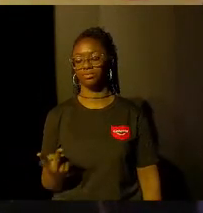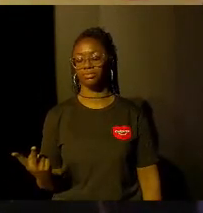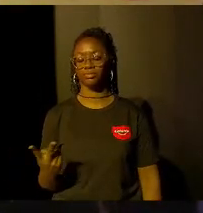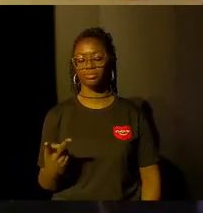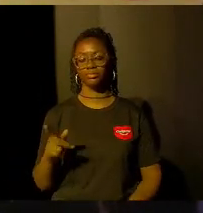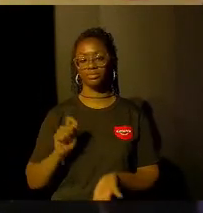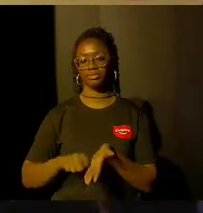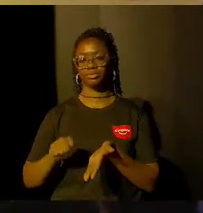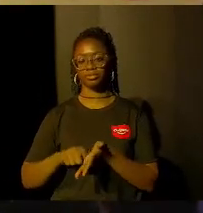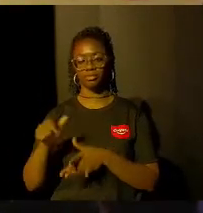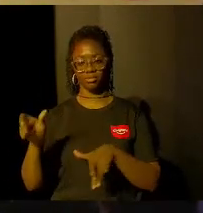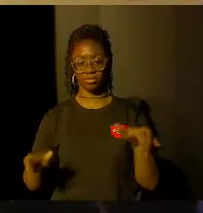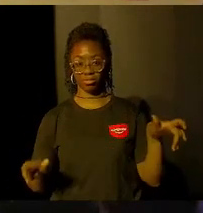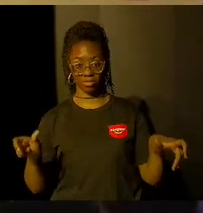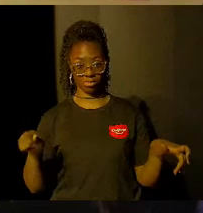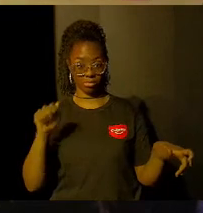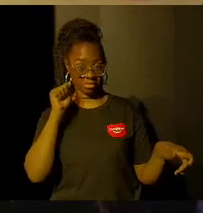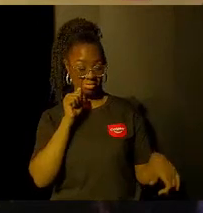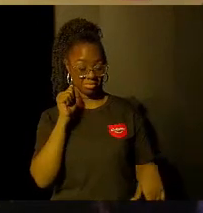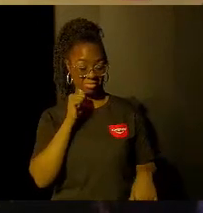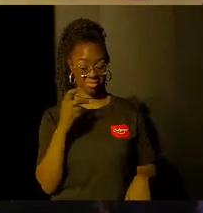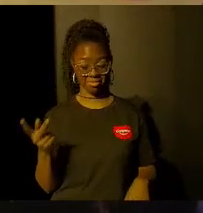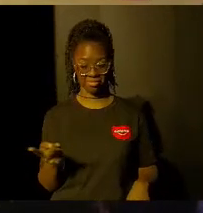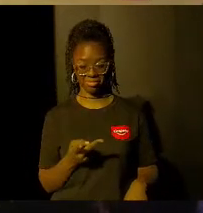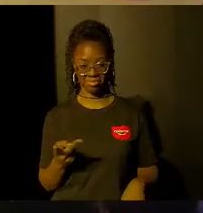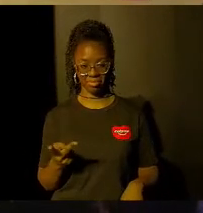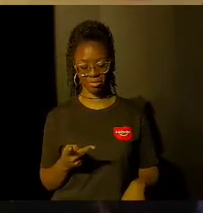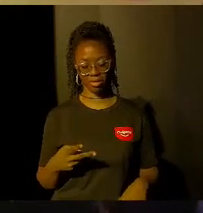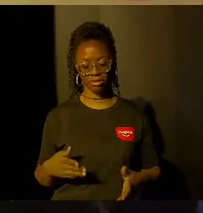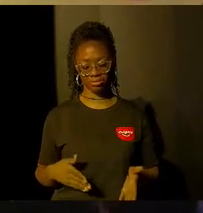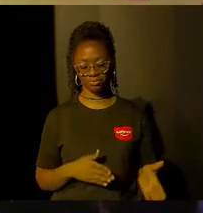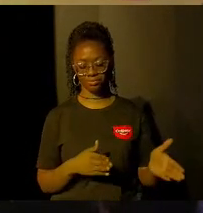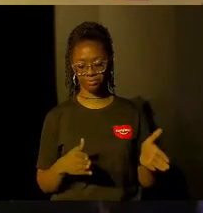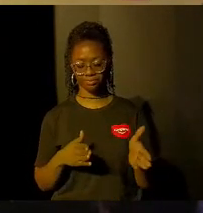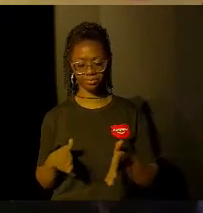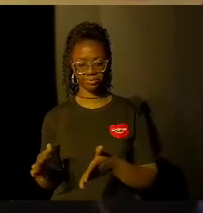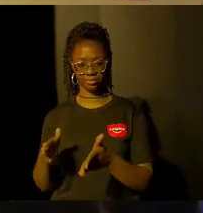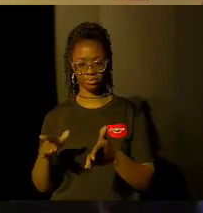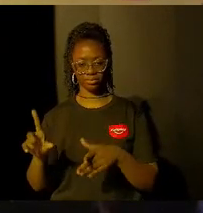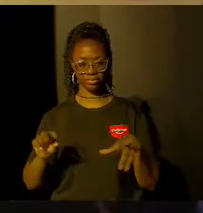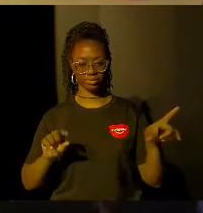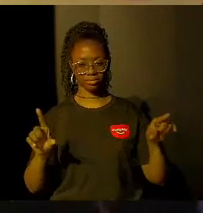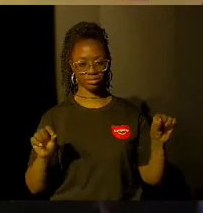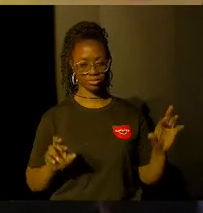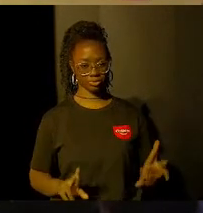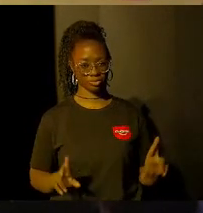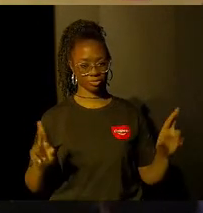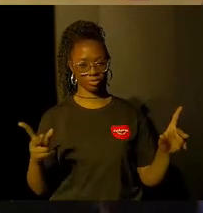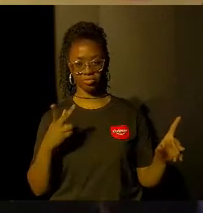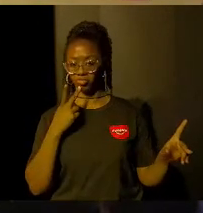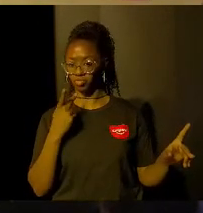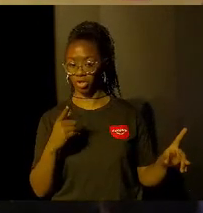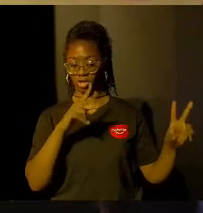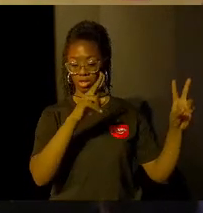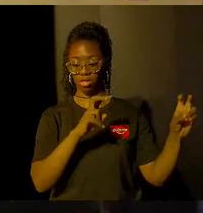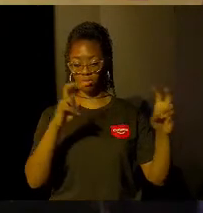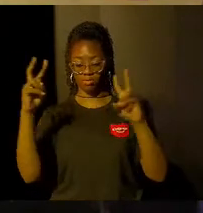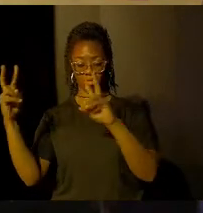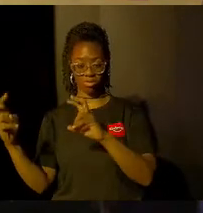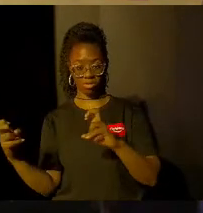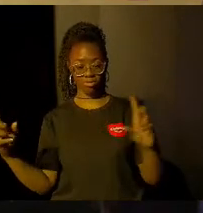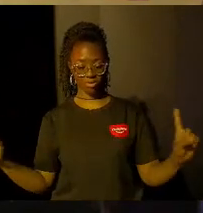autoras e que por caminhos diferentes acabam falando de temas que se